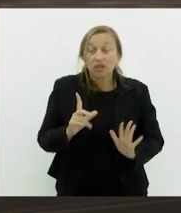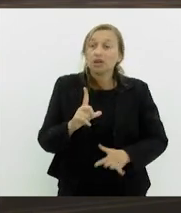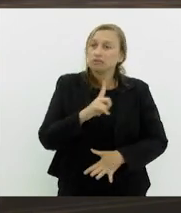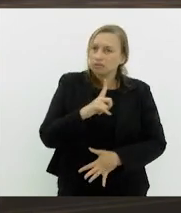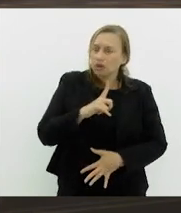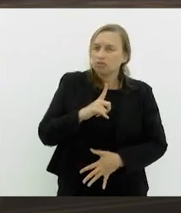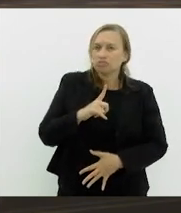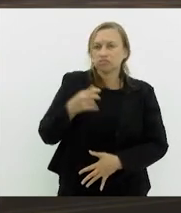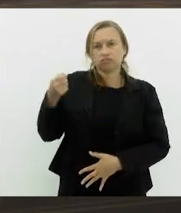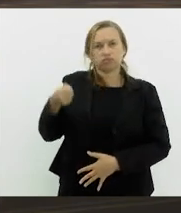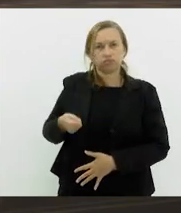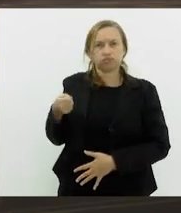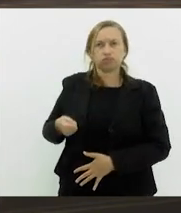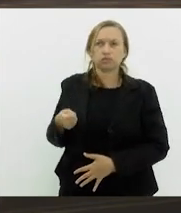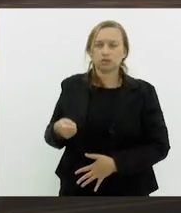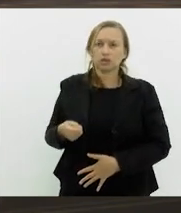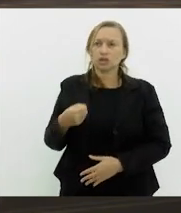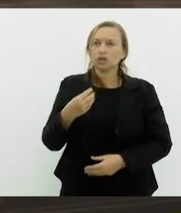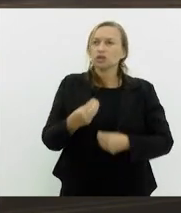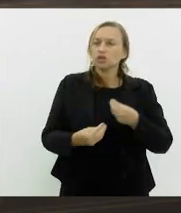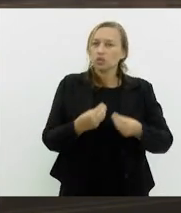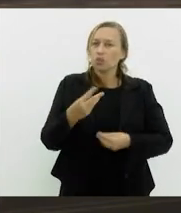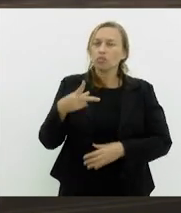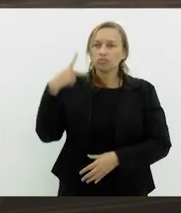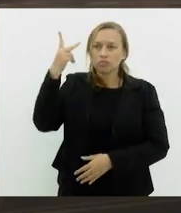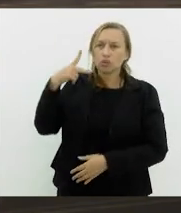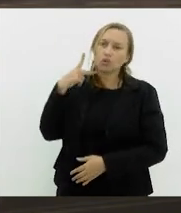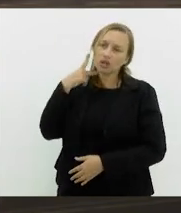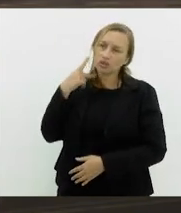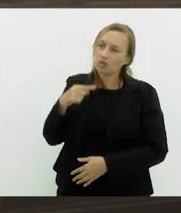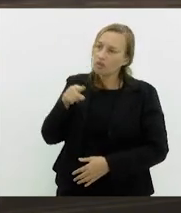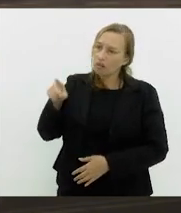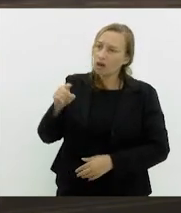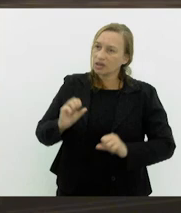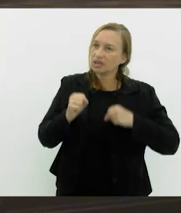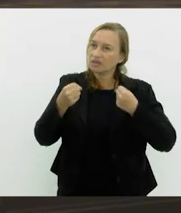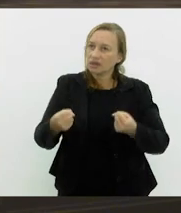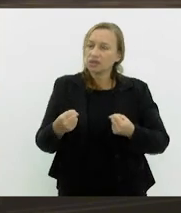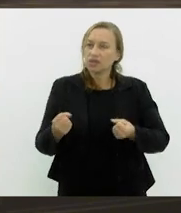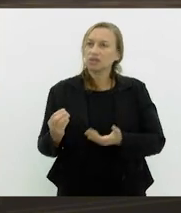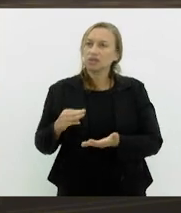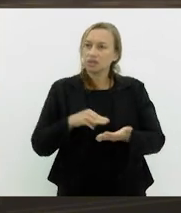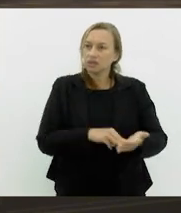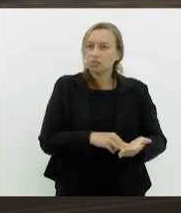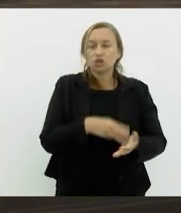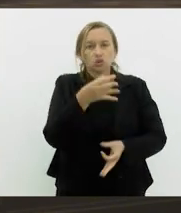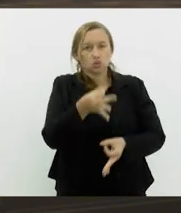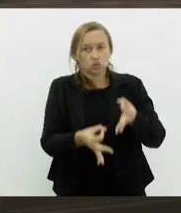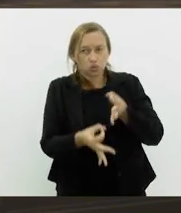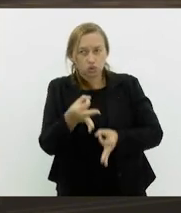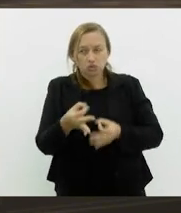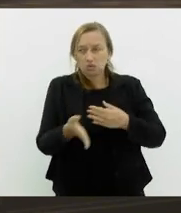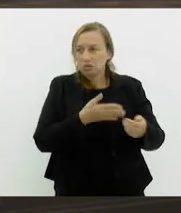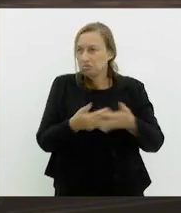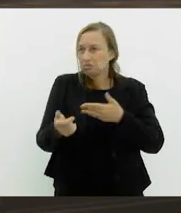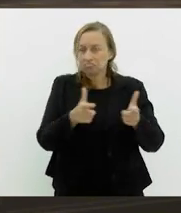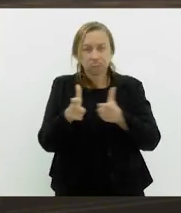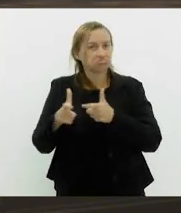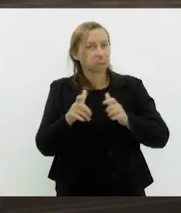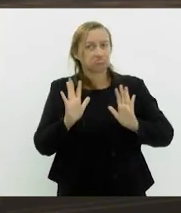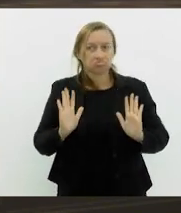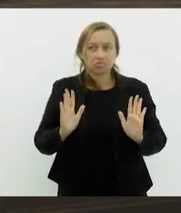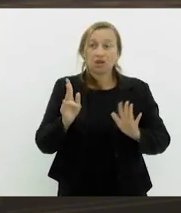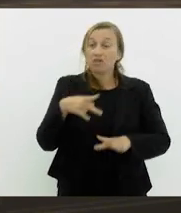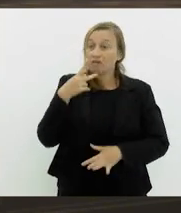obrigação de, como procuradores, estar lá defendendo esse membro em juízo ou onde quer que seja, dizendo